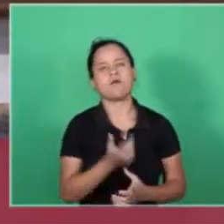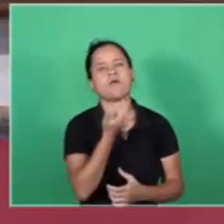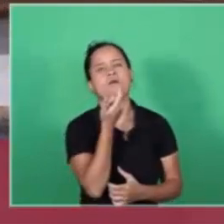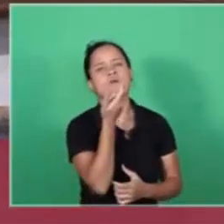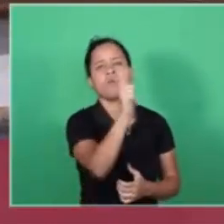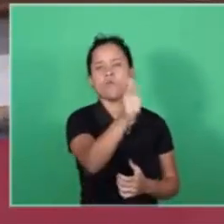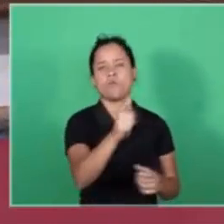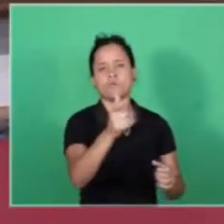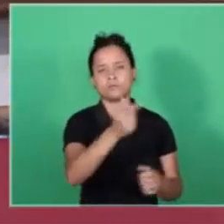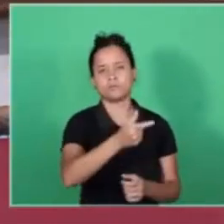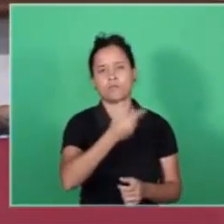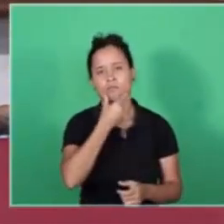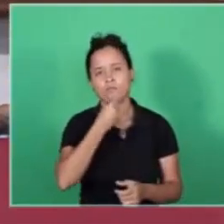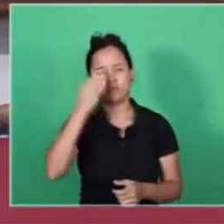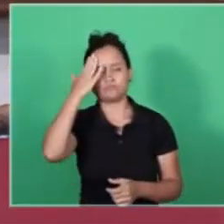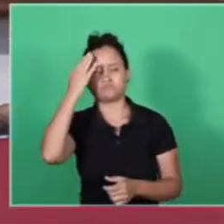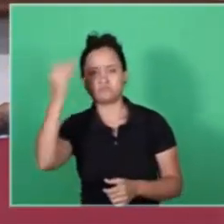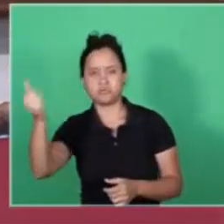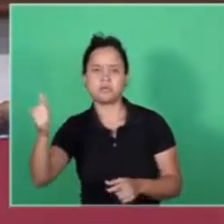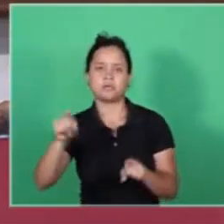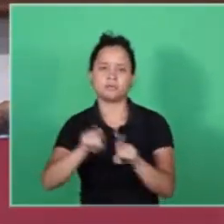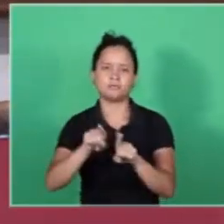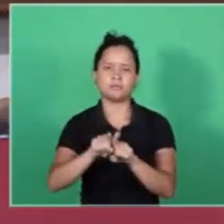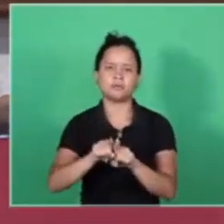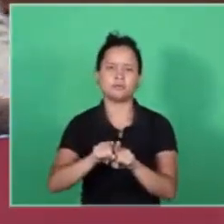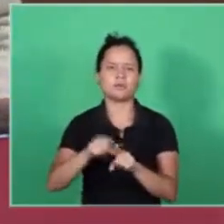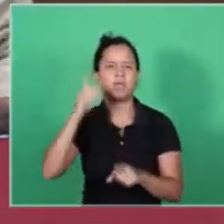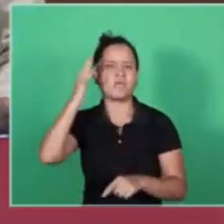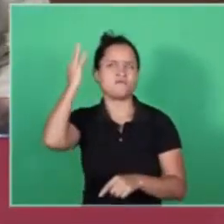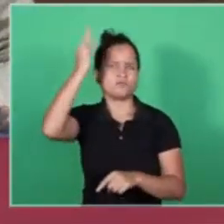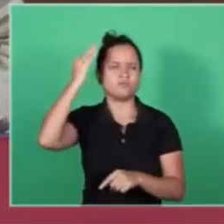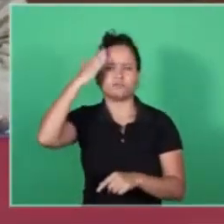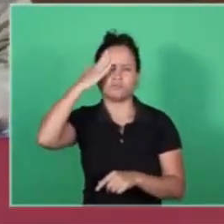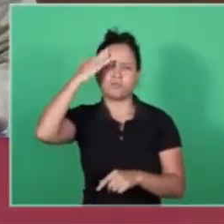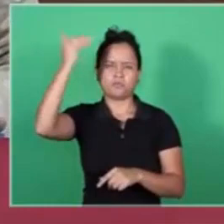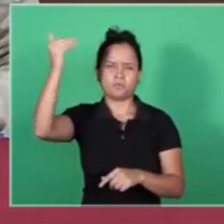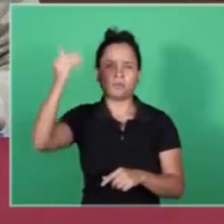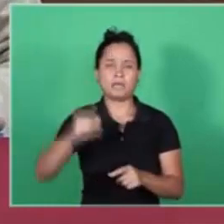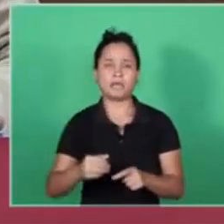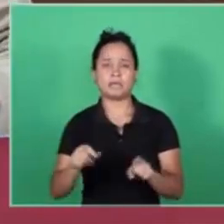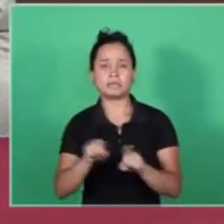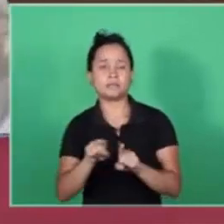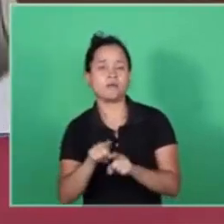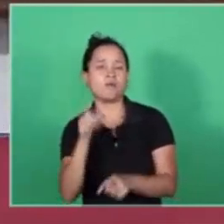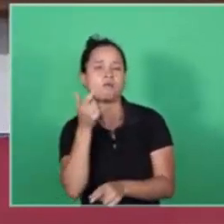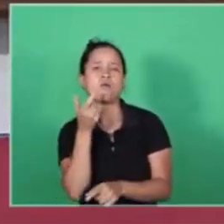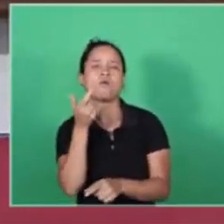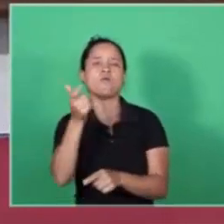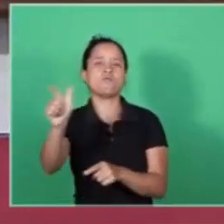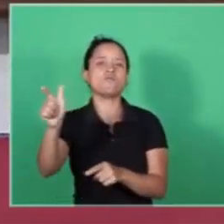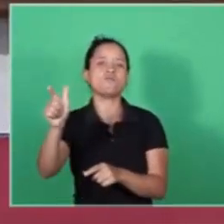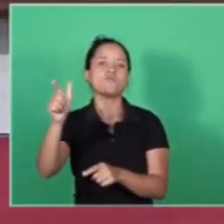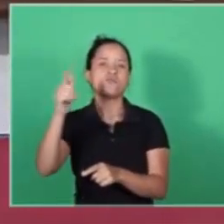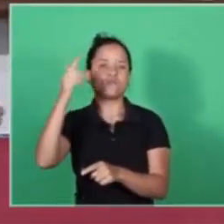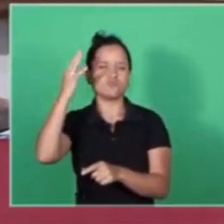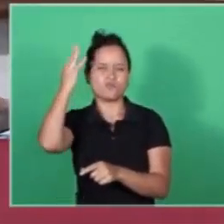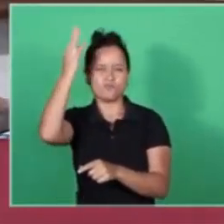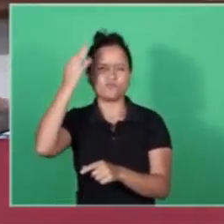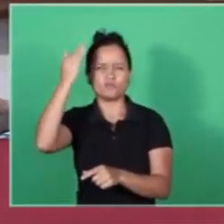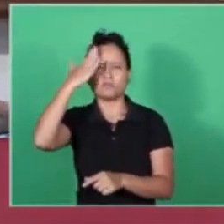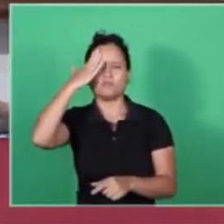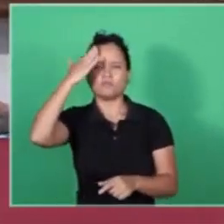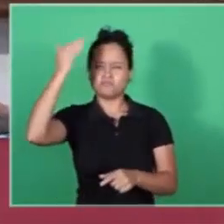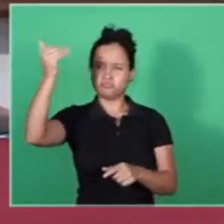Hume, também, Hume, outro grande filósofo, Kant, mente. Todos os